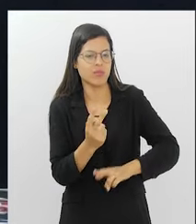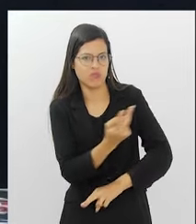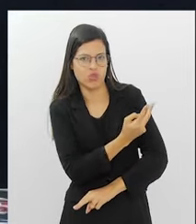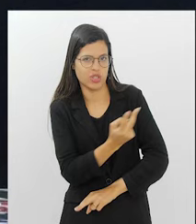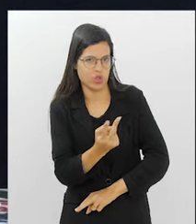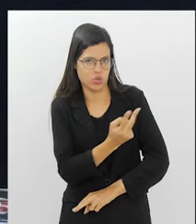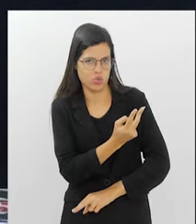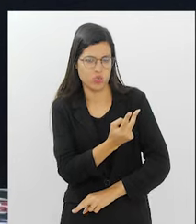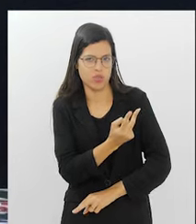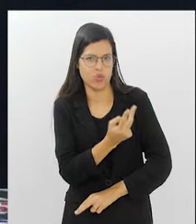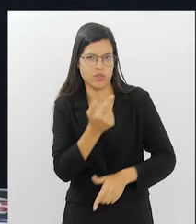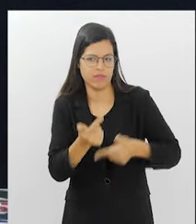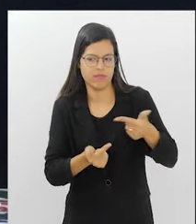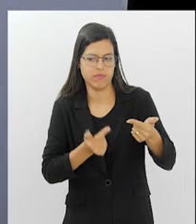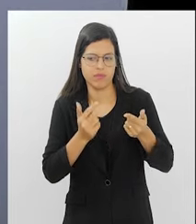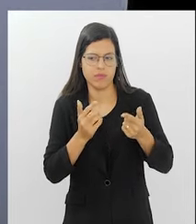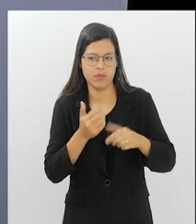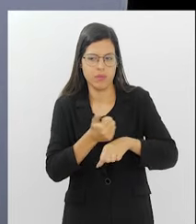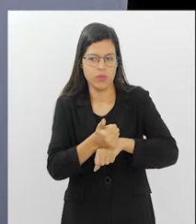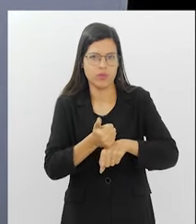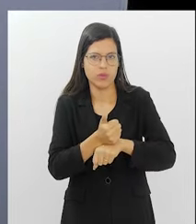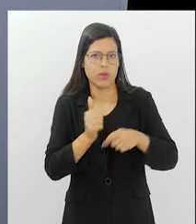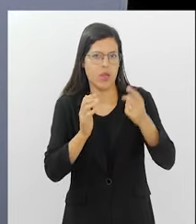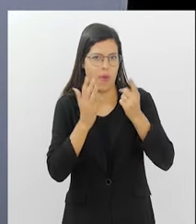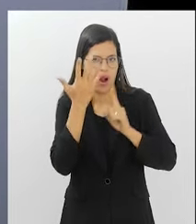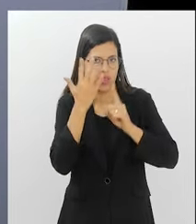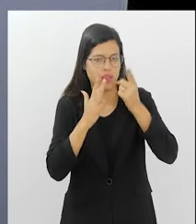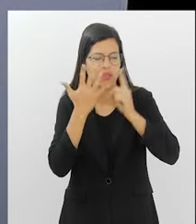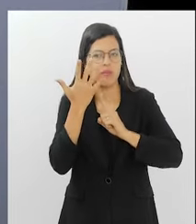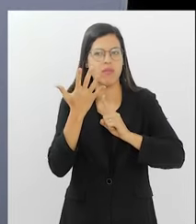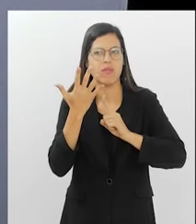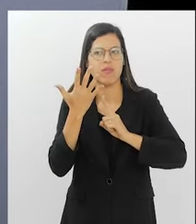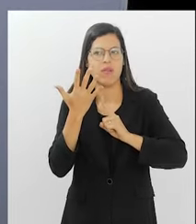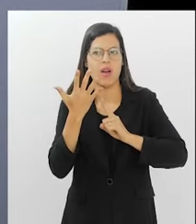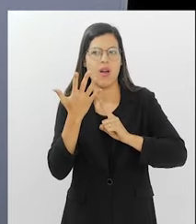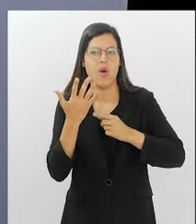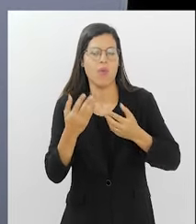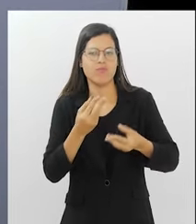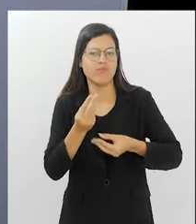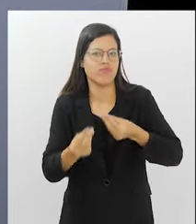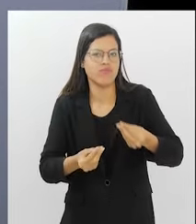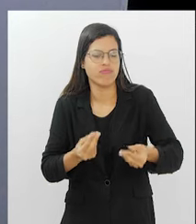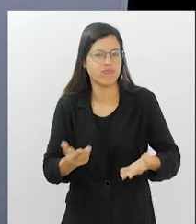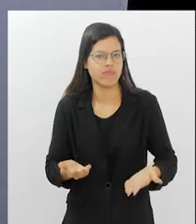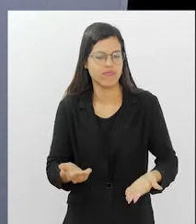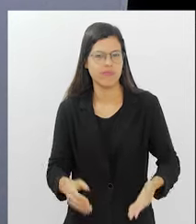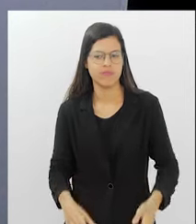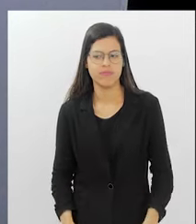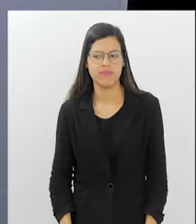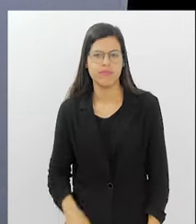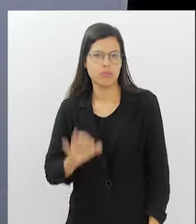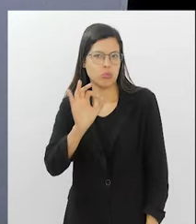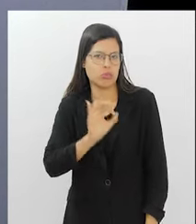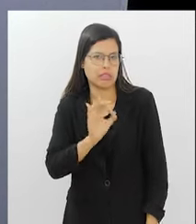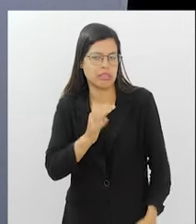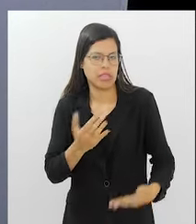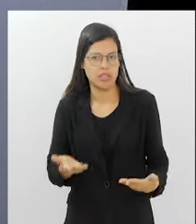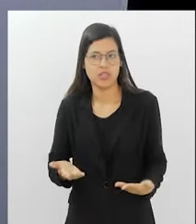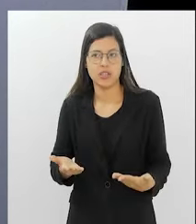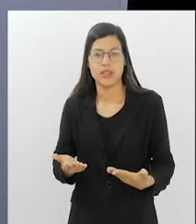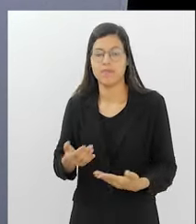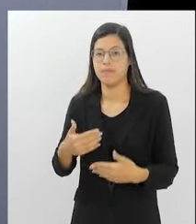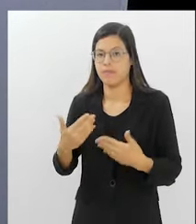carnavalesco em si quanto de de de percentual Será que a gente pode pode falar assim é primeiro a gente se